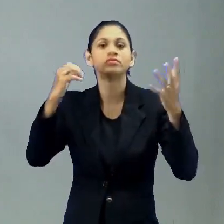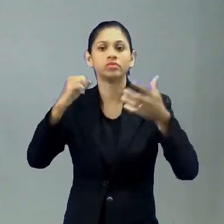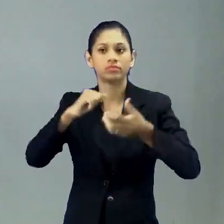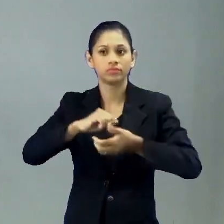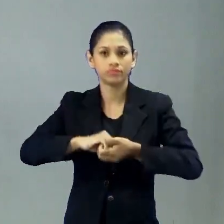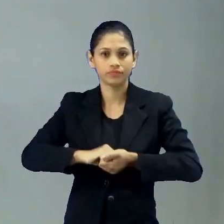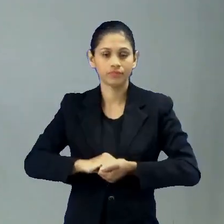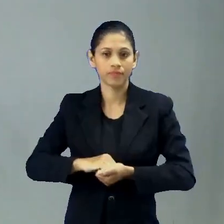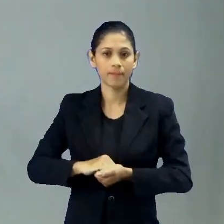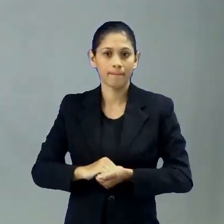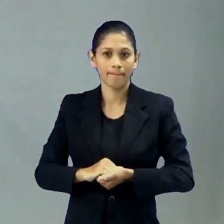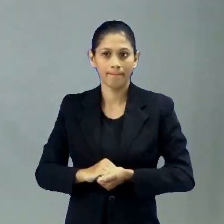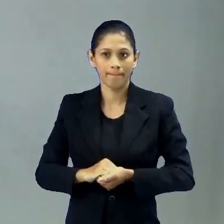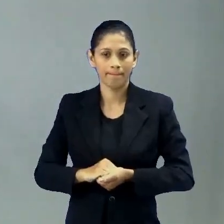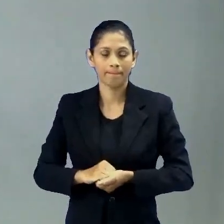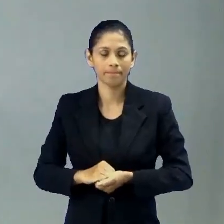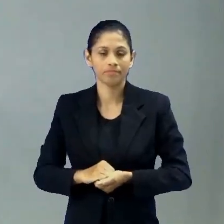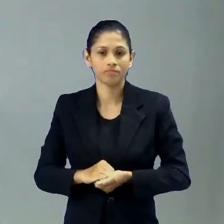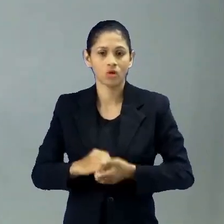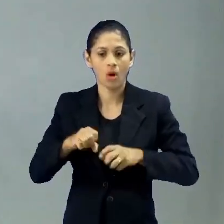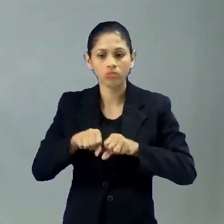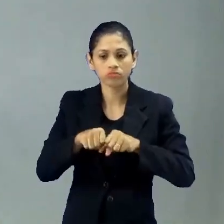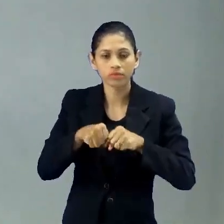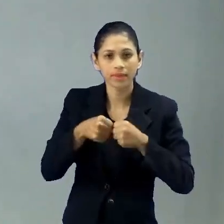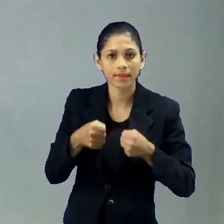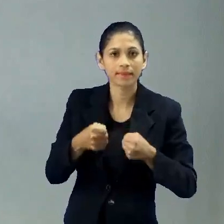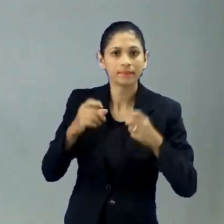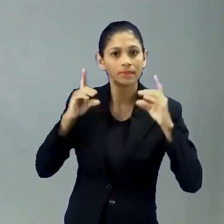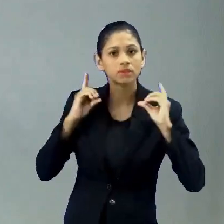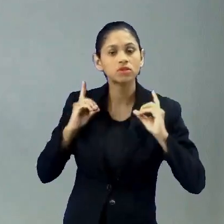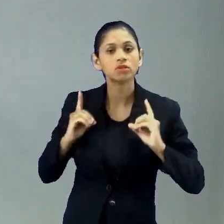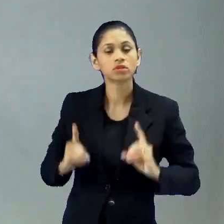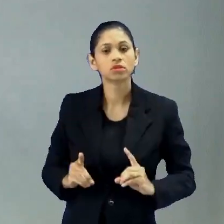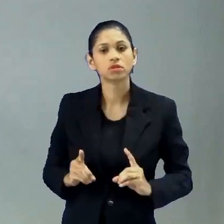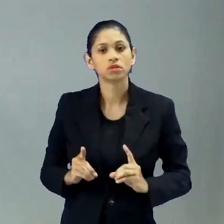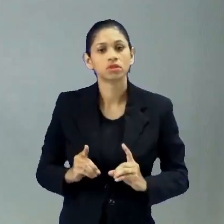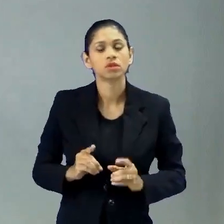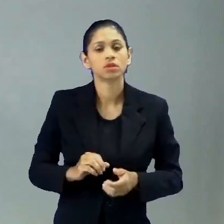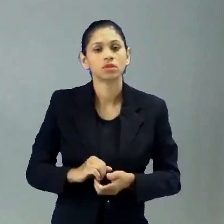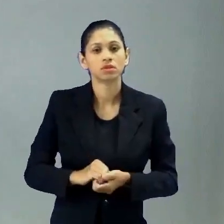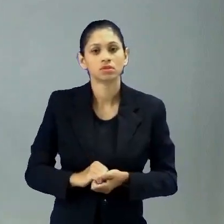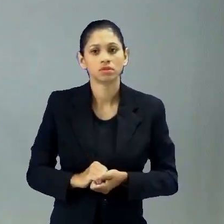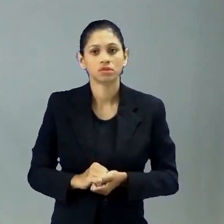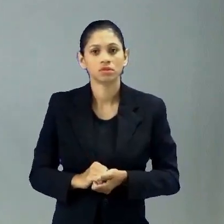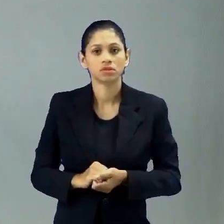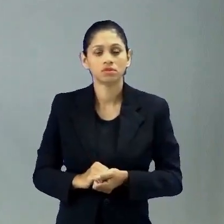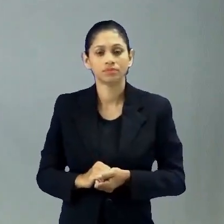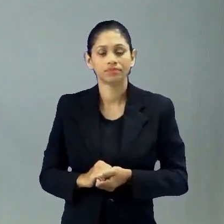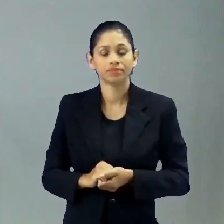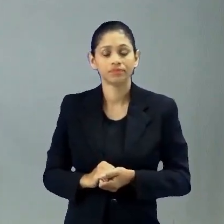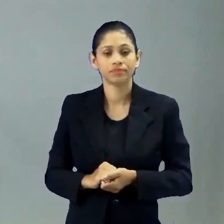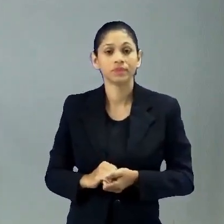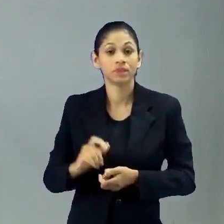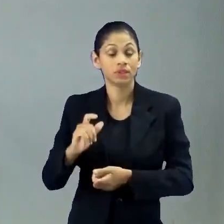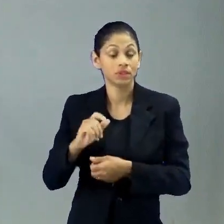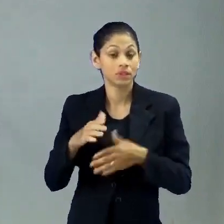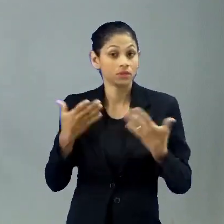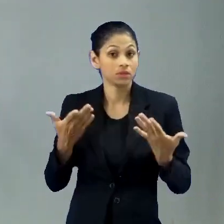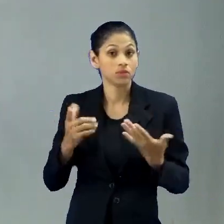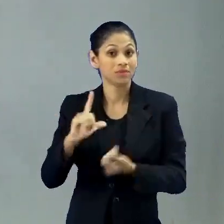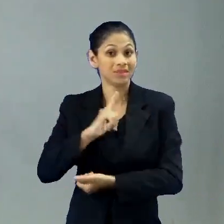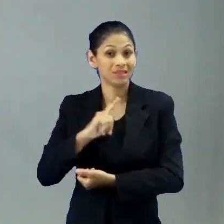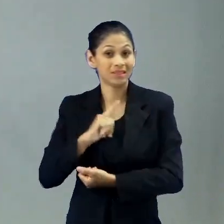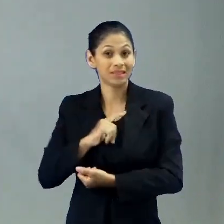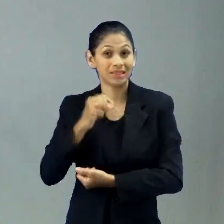de direito, elas vieram a acontecer. Então, conforme eu citei agora há pouco, são 30 artigos na Declaração